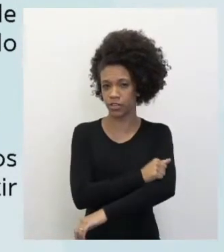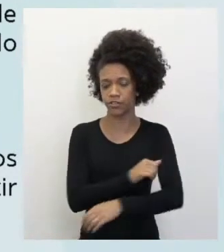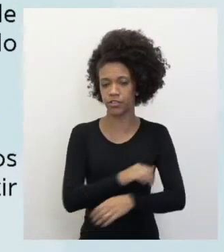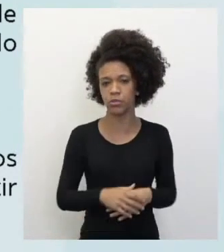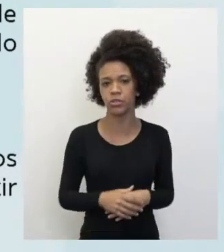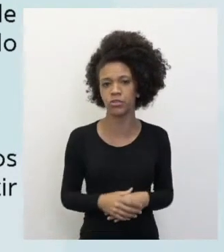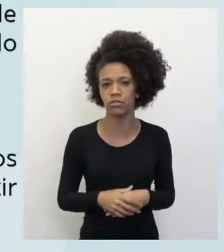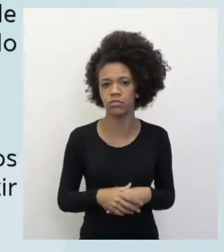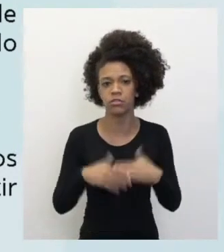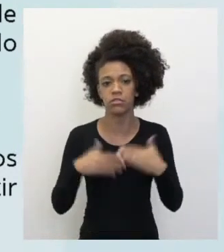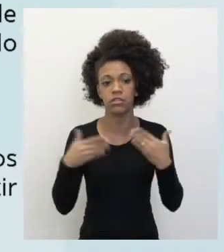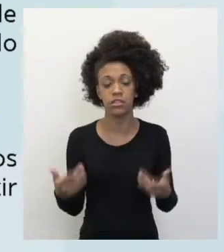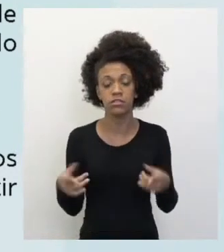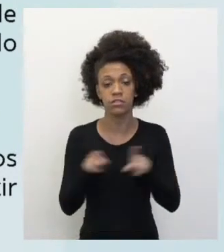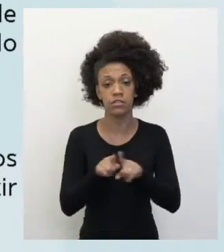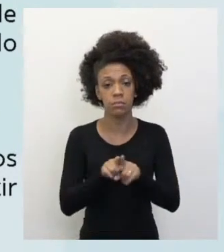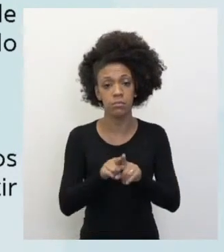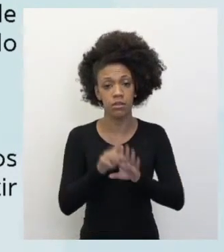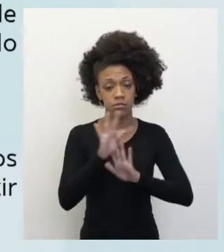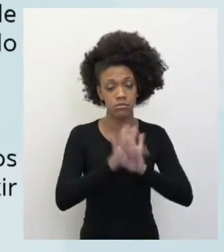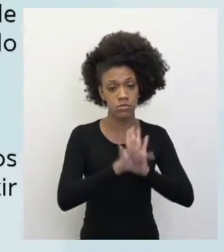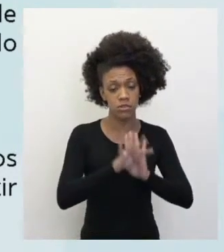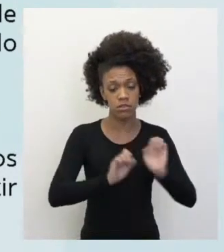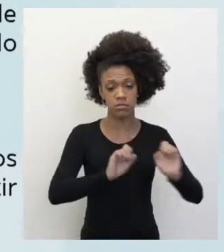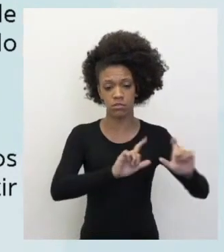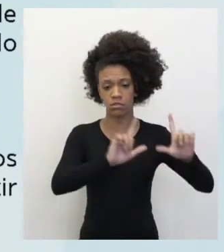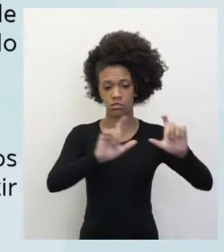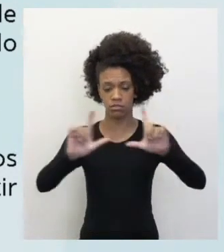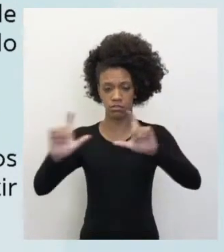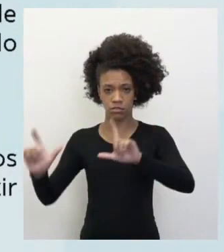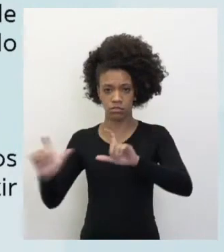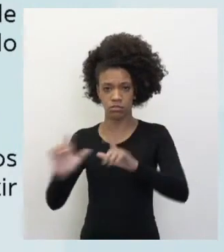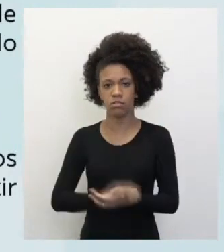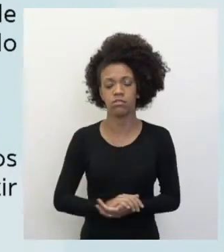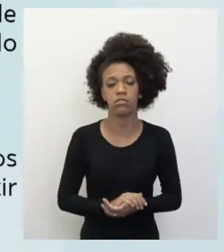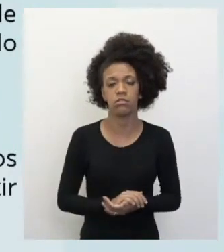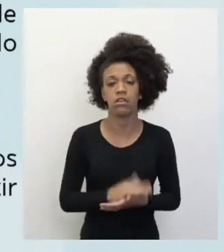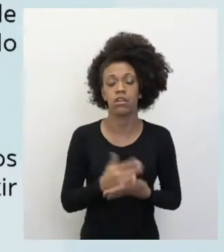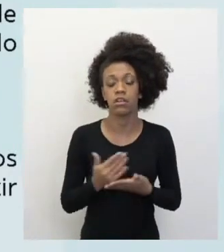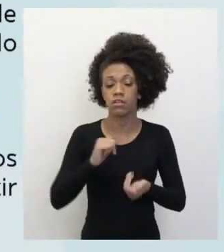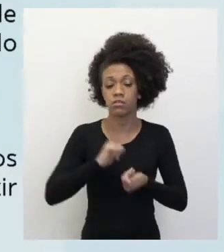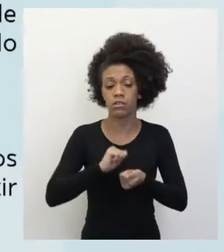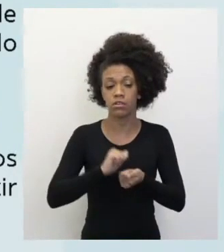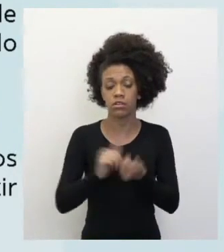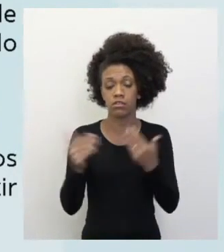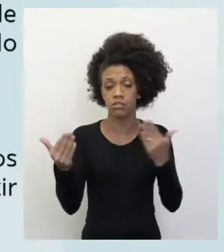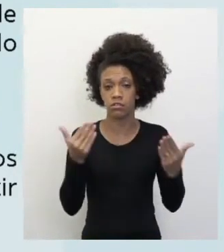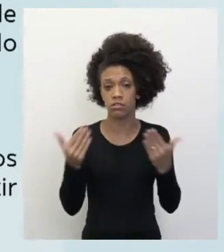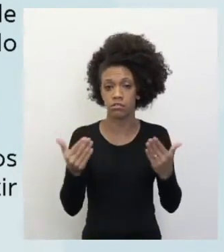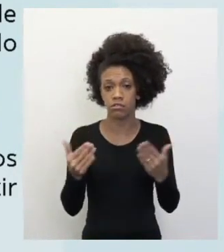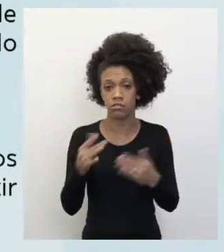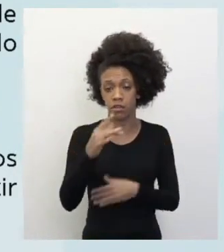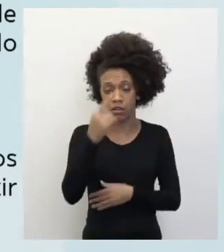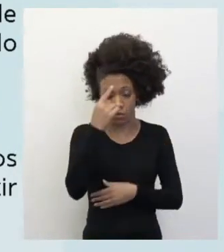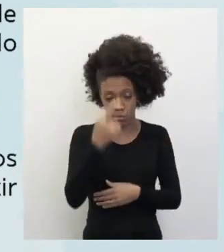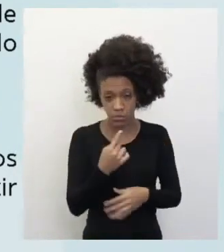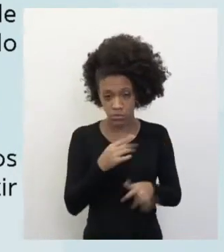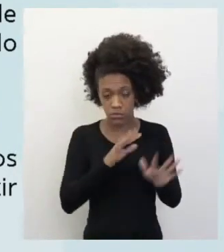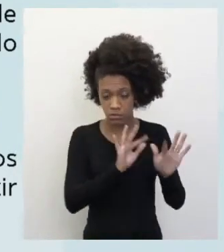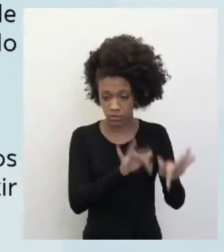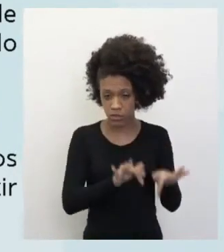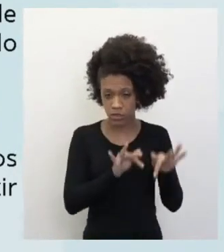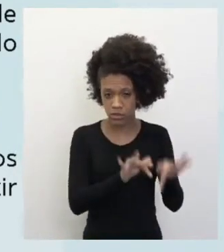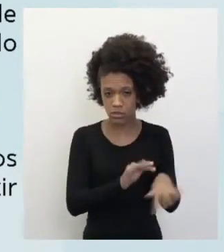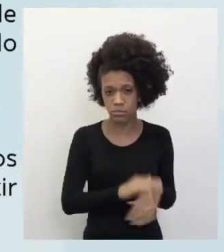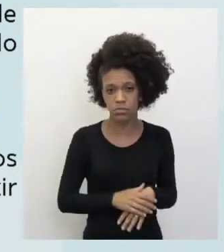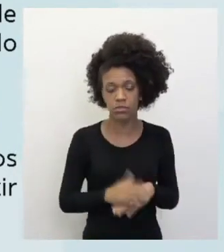gente vai analisar textos, imagens, as quais vocês vão poder identificar as características do feudalismo, tá?